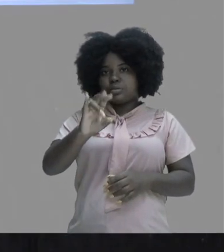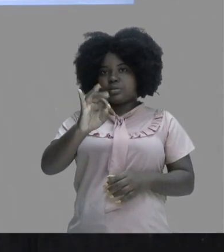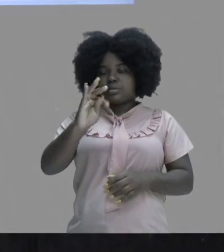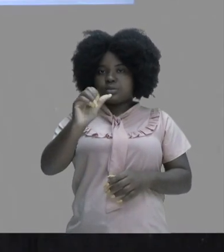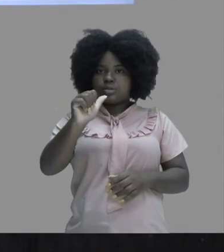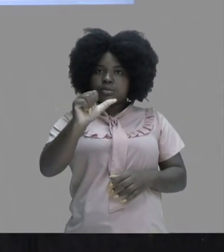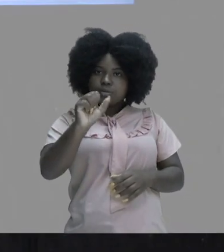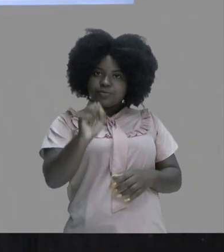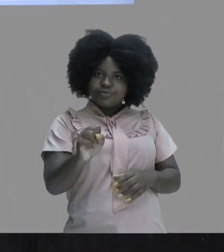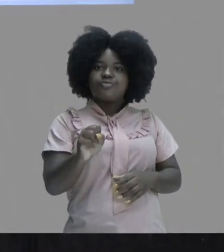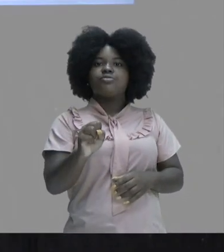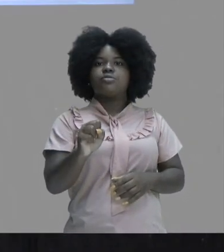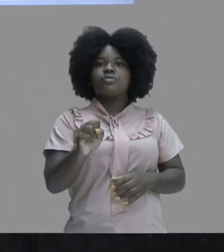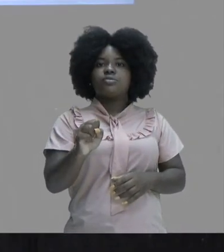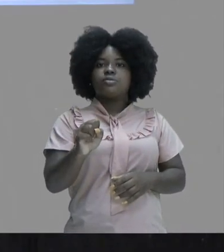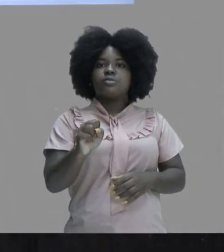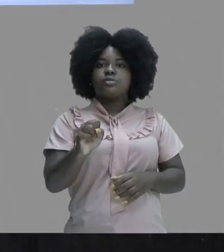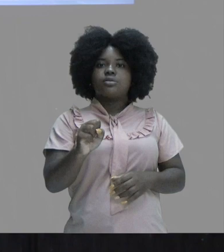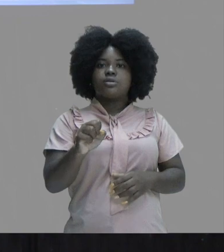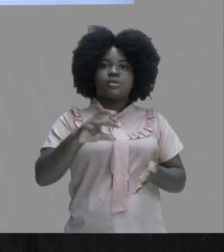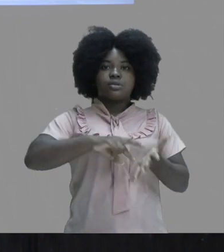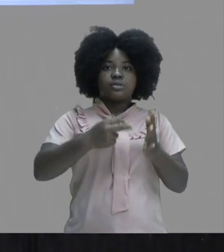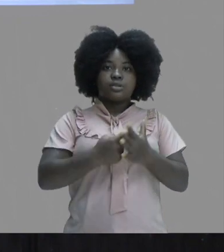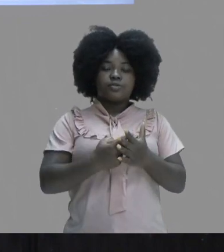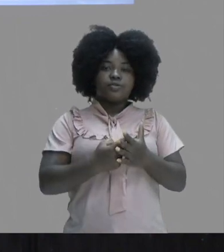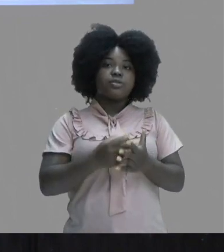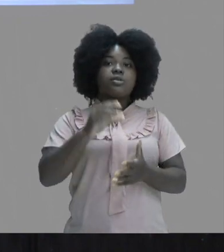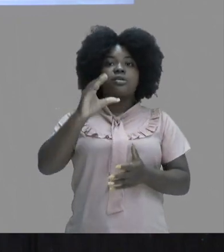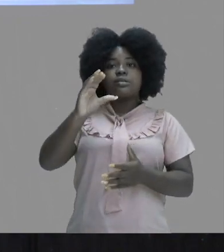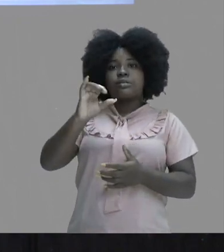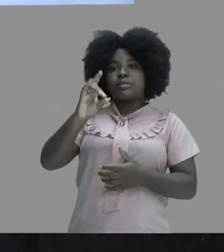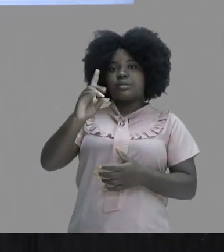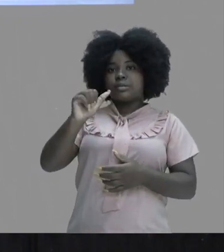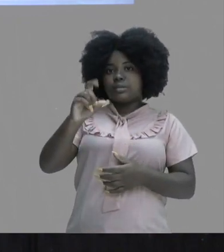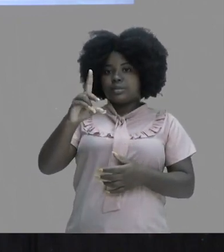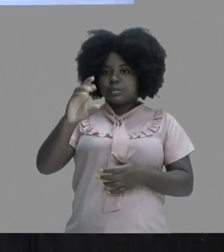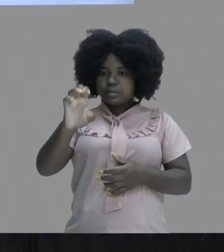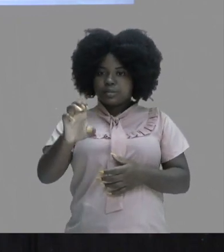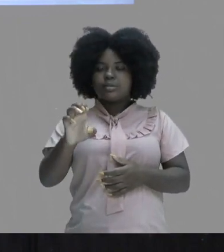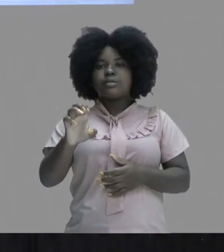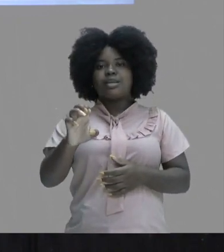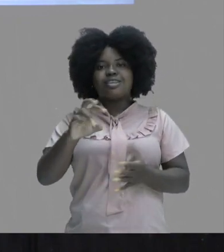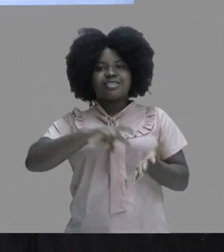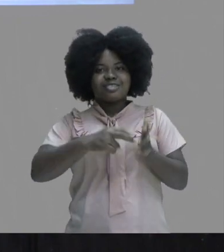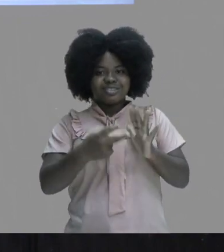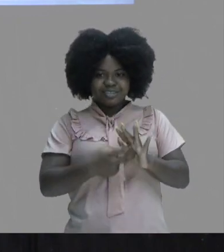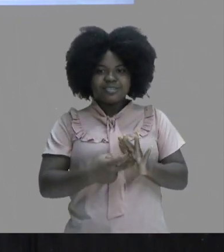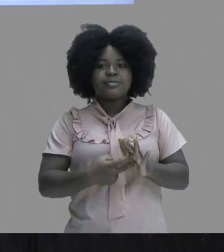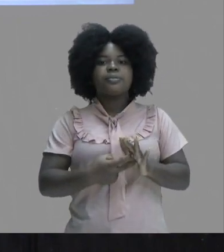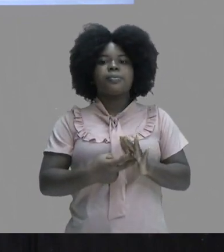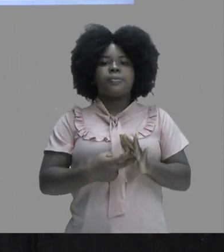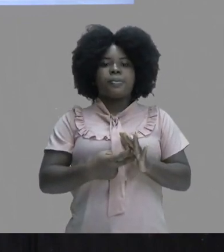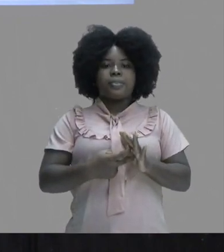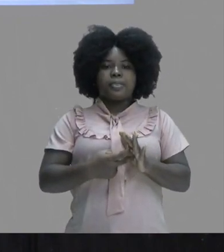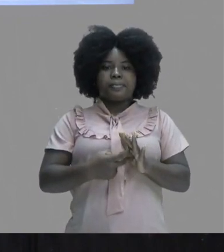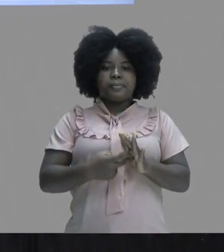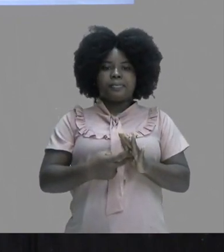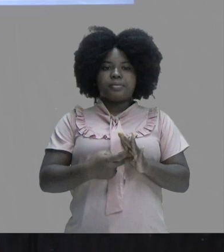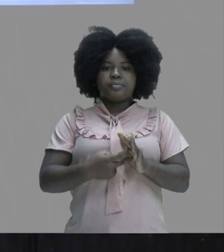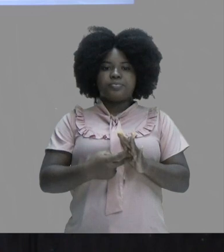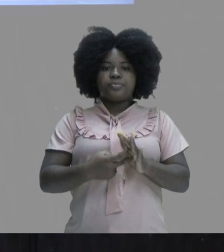o ambiente da vida pública, da existência coletiva, é o meio social. Cidadãos são aqueles